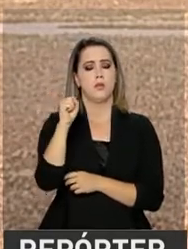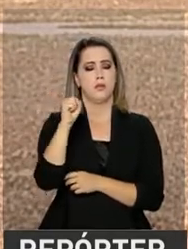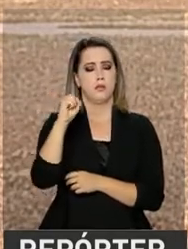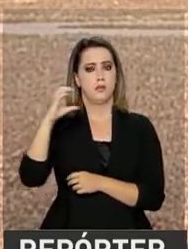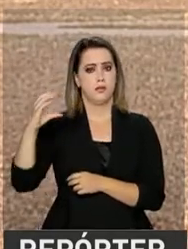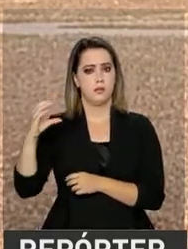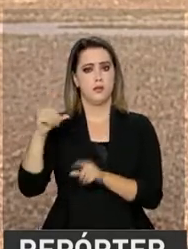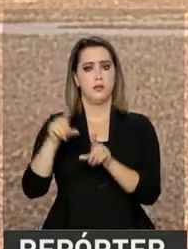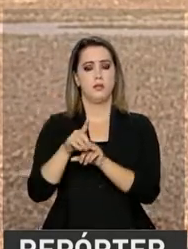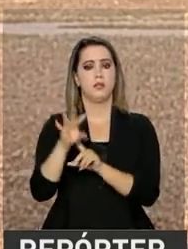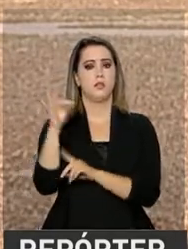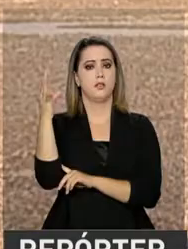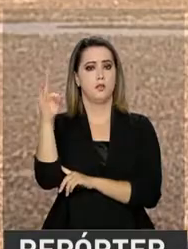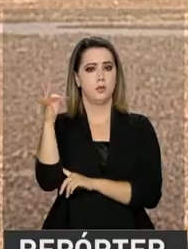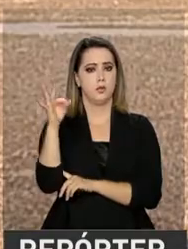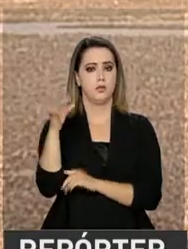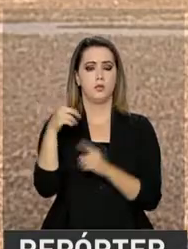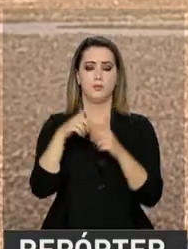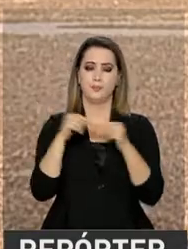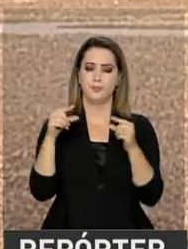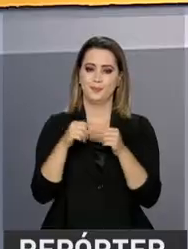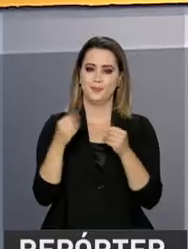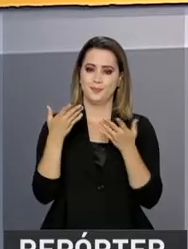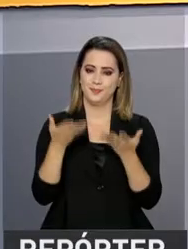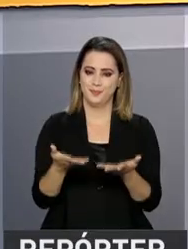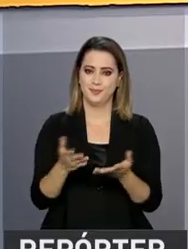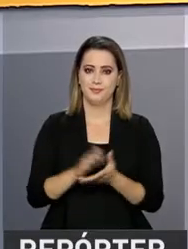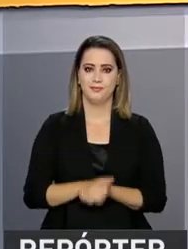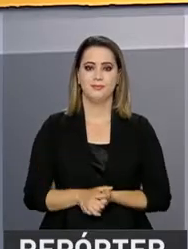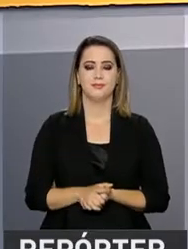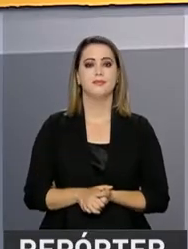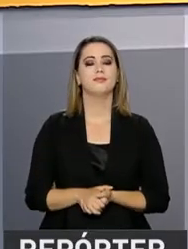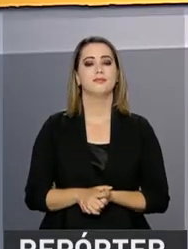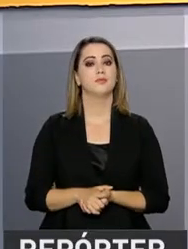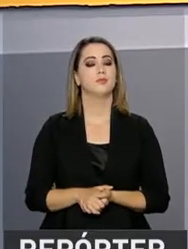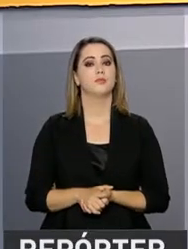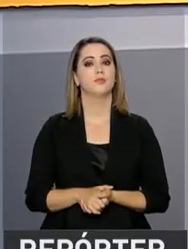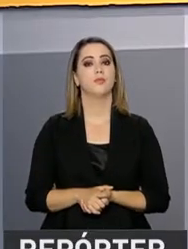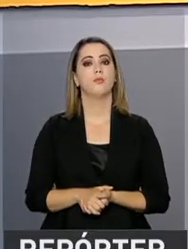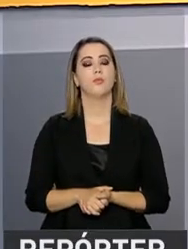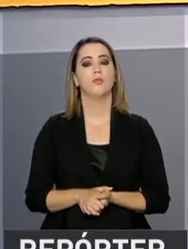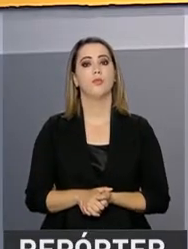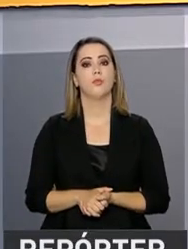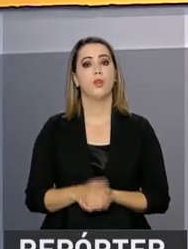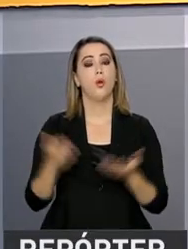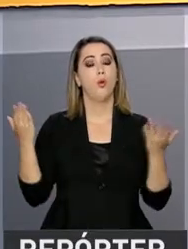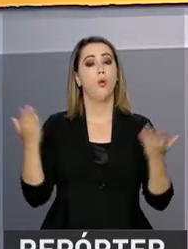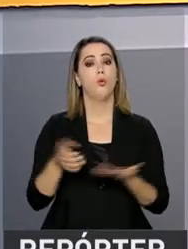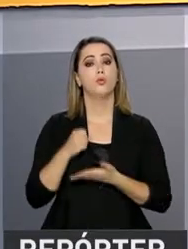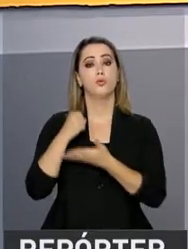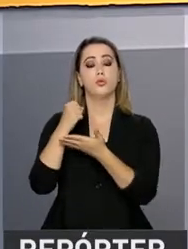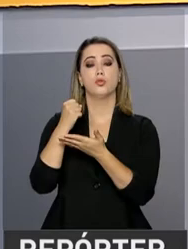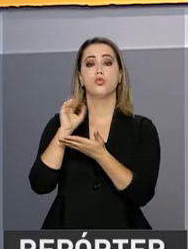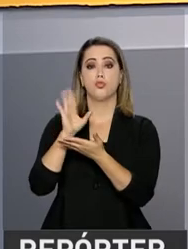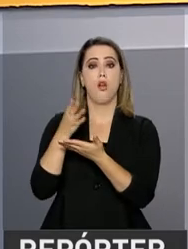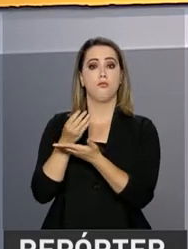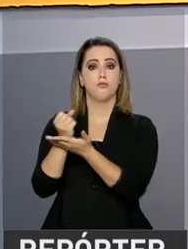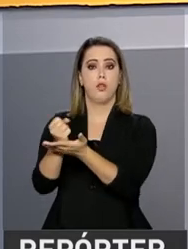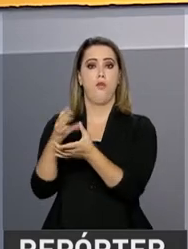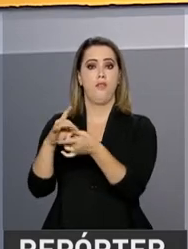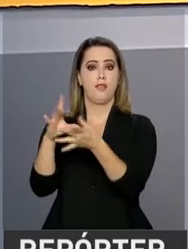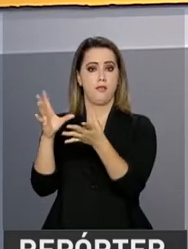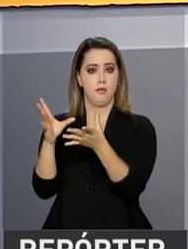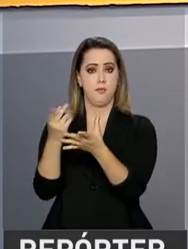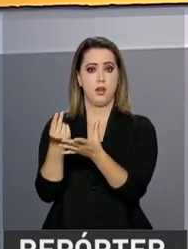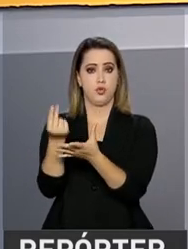de brasília mar aqui no pi está disponível a partir de hoje o crédito bancário para quase 1